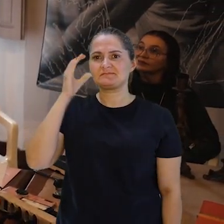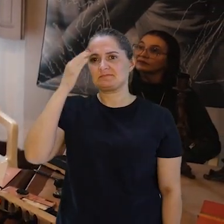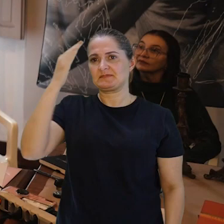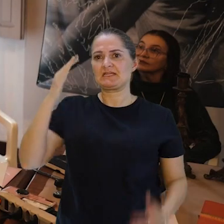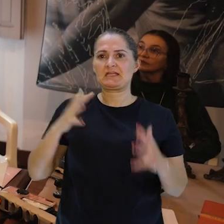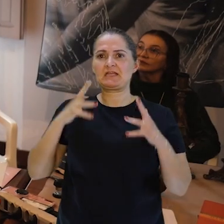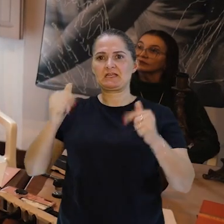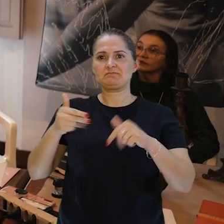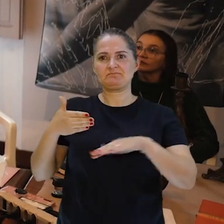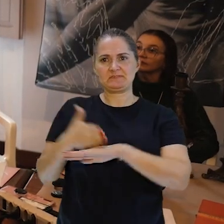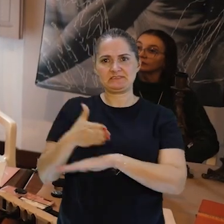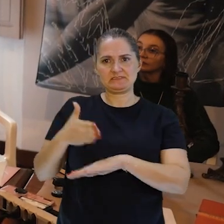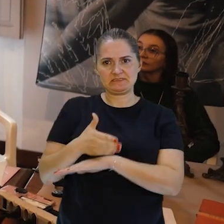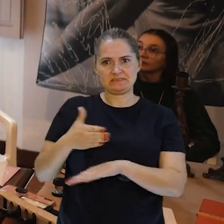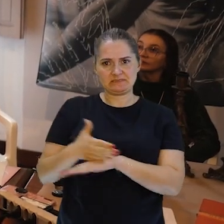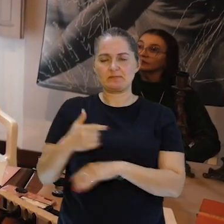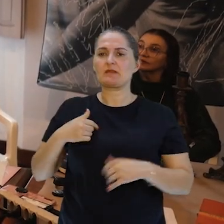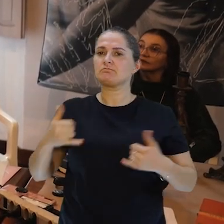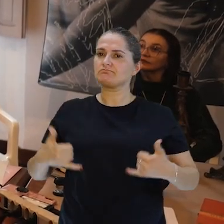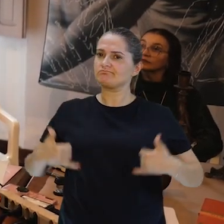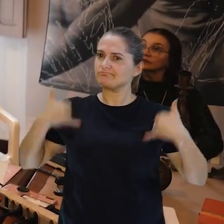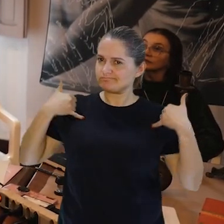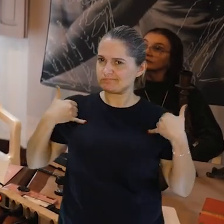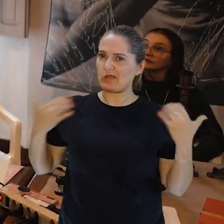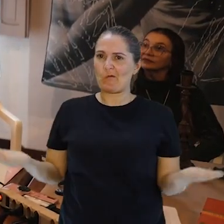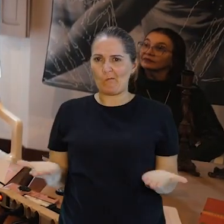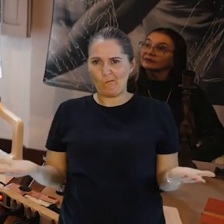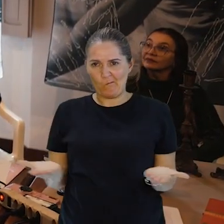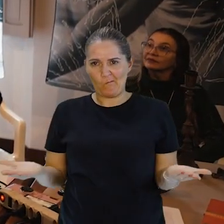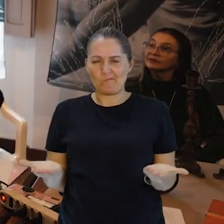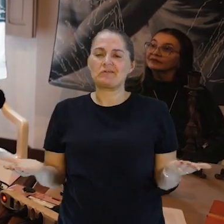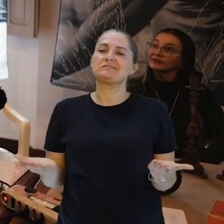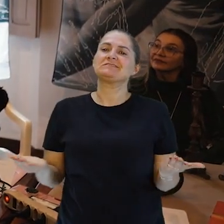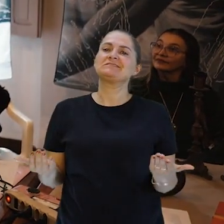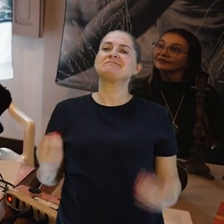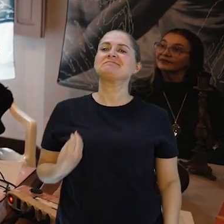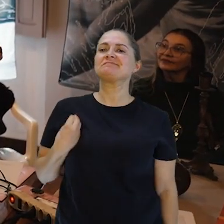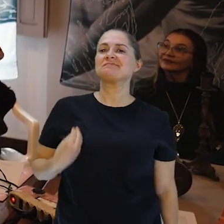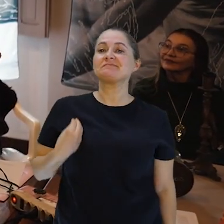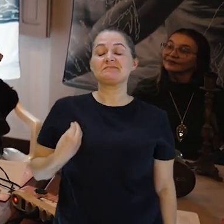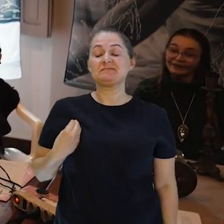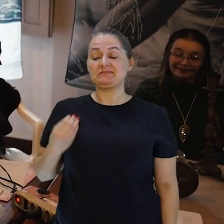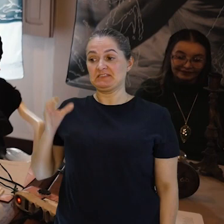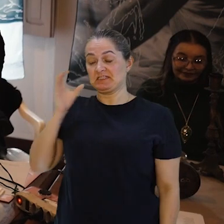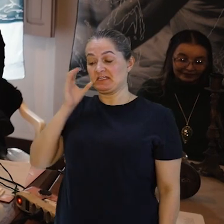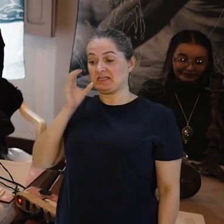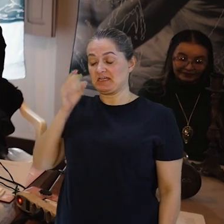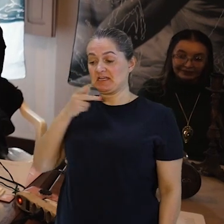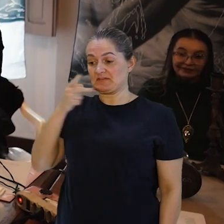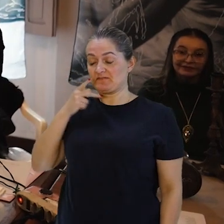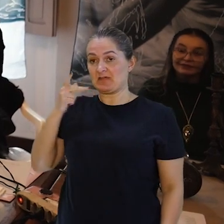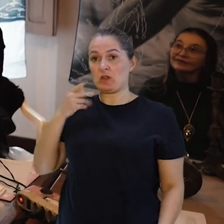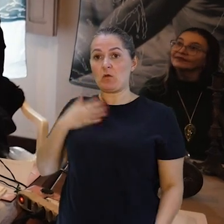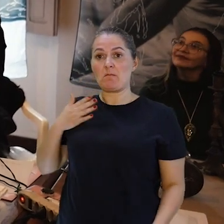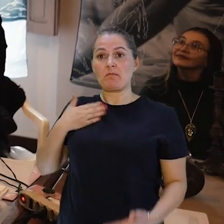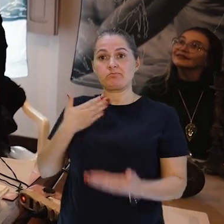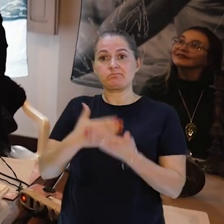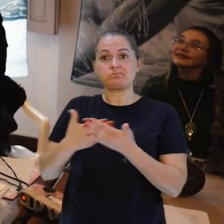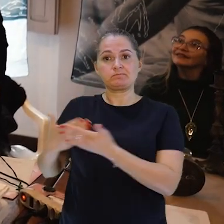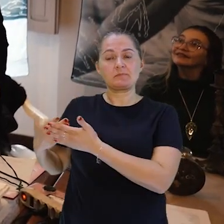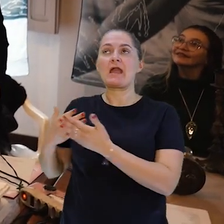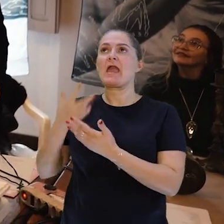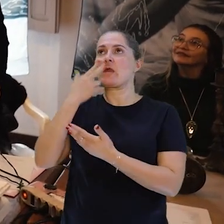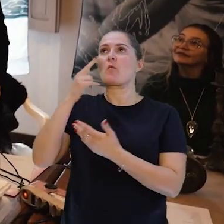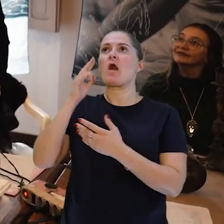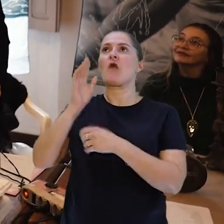Obrigado a todos pela presença. Uma honra estar aqui. Nossa, agora, Cris, falando tudo isso, minha trajetória passou um filme assim na cabeça,